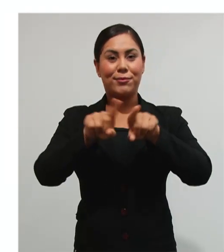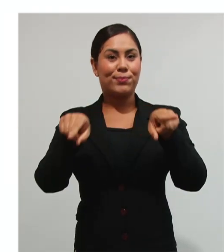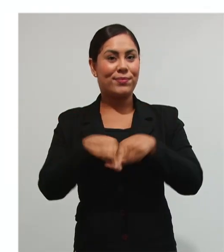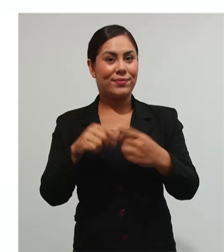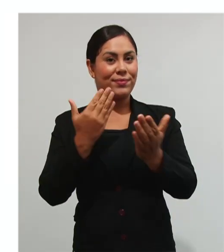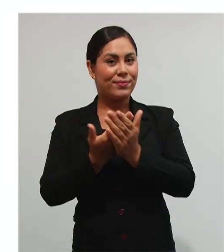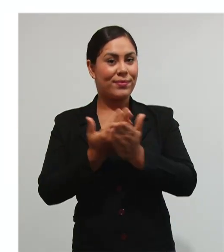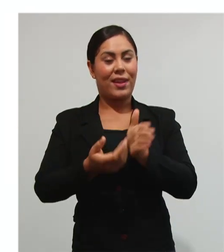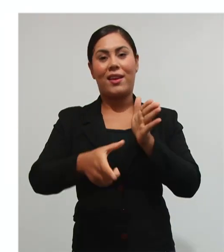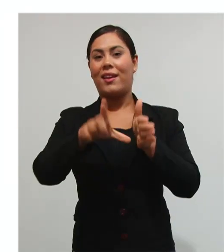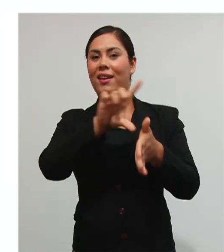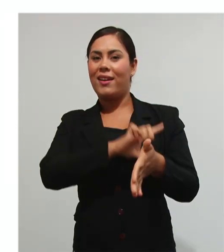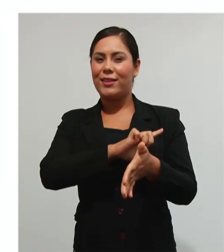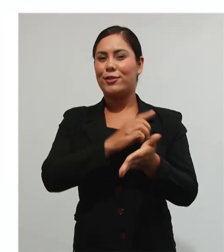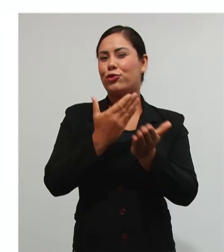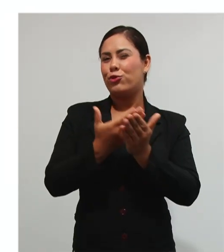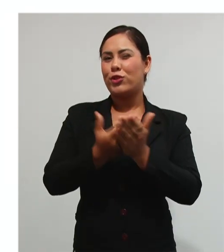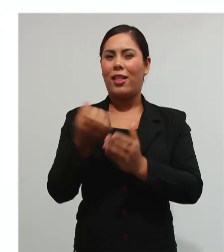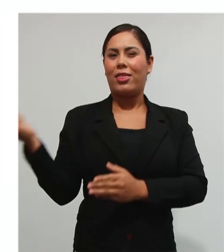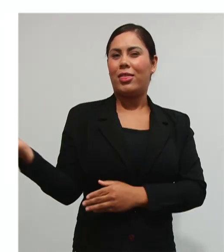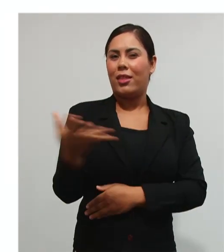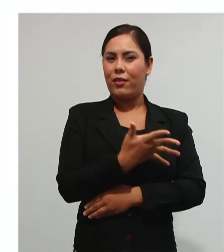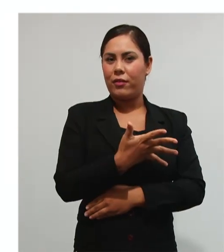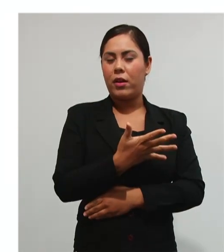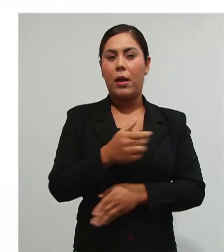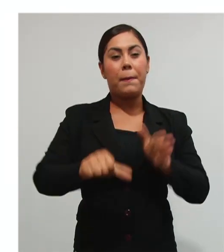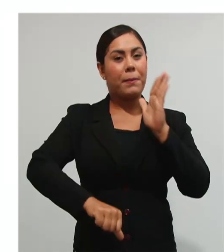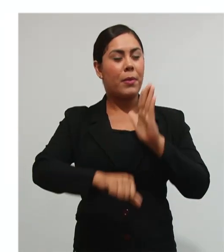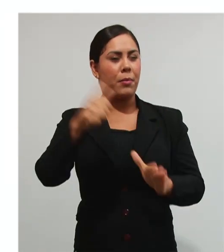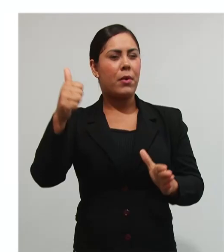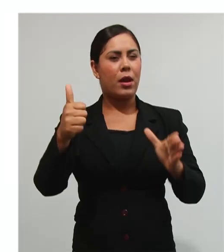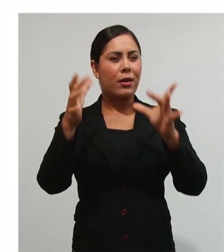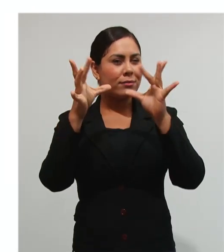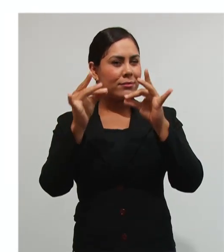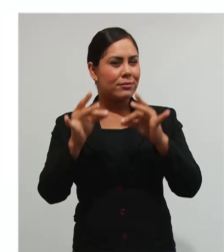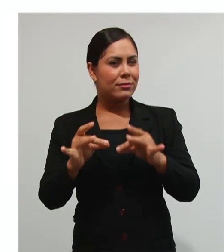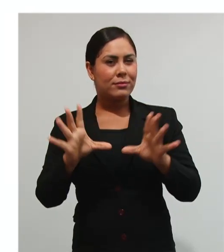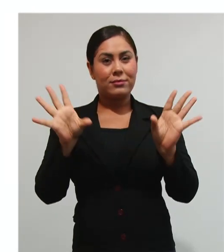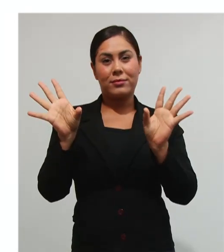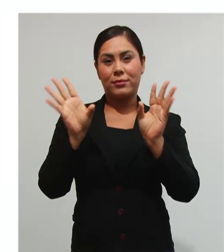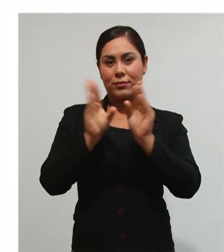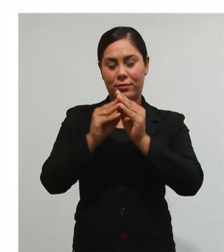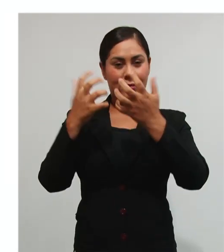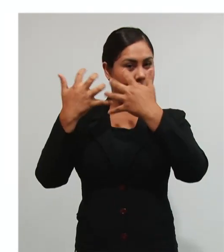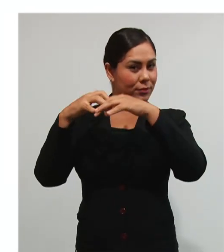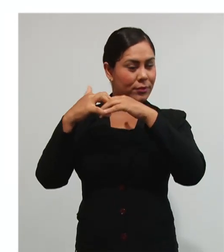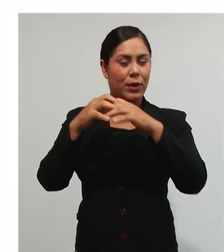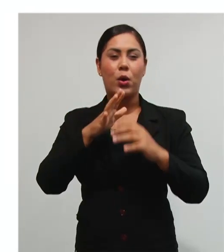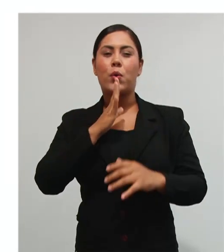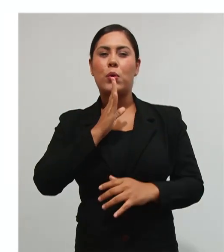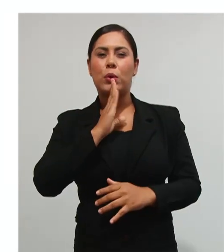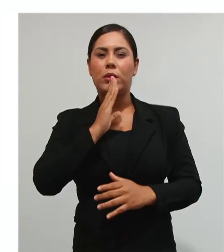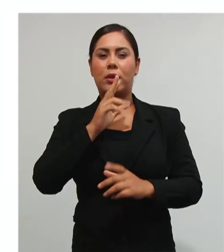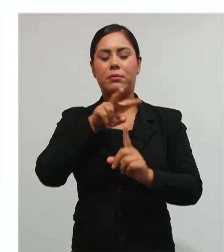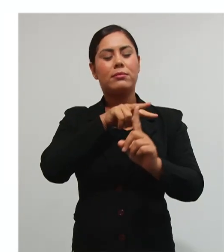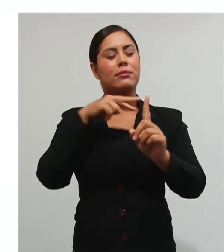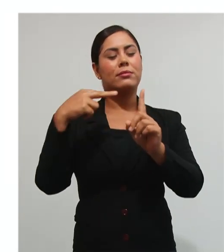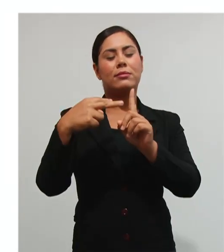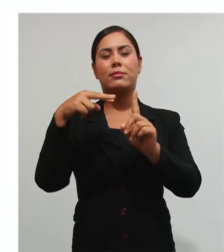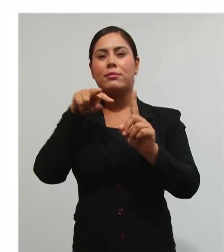de estudarmos essas inovações, vamos primeiro consolidar nosso conhecimento quanto às várias